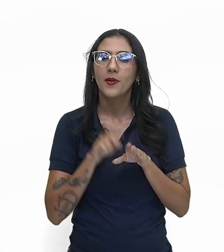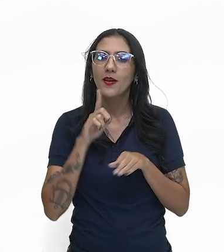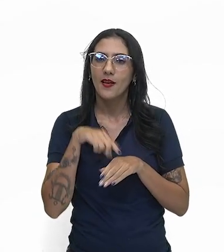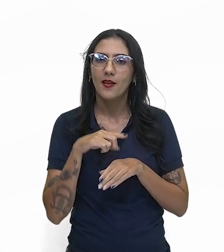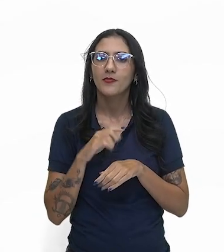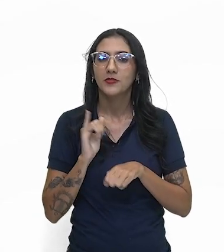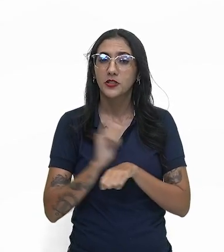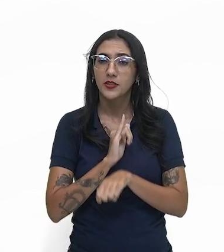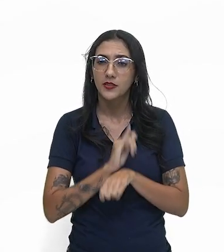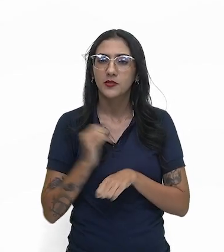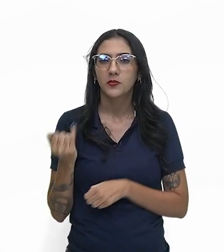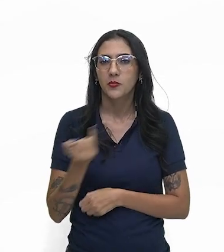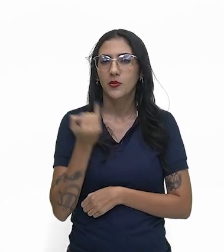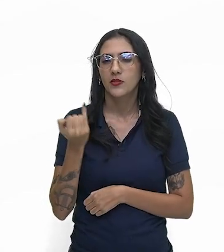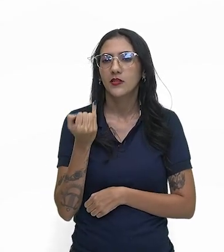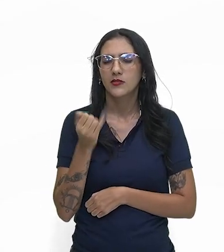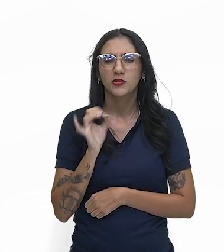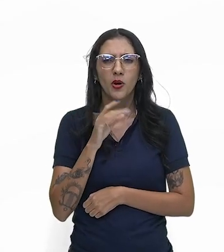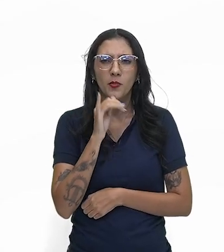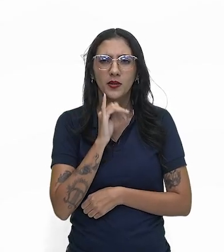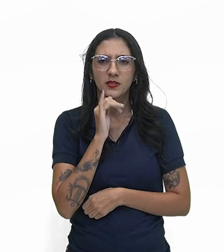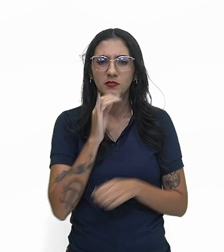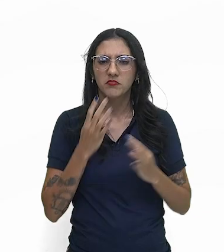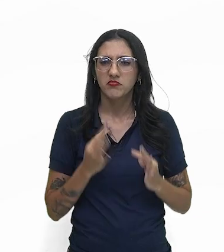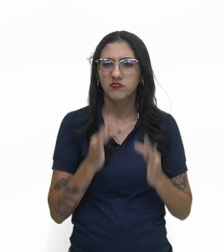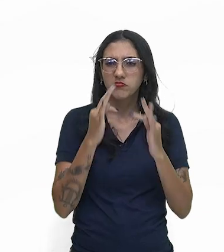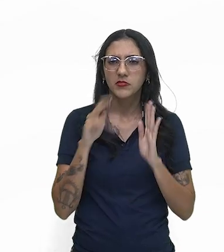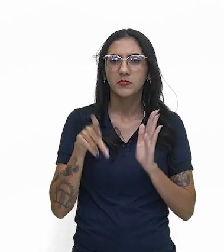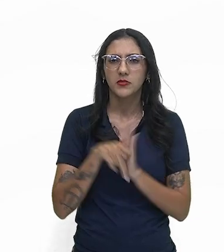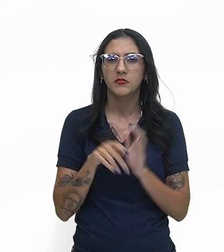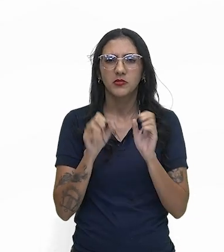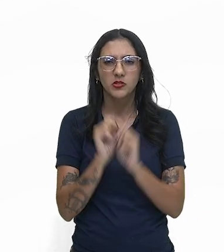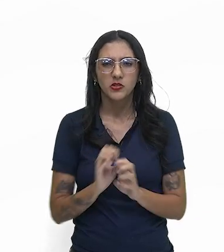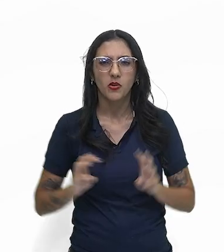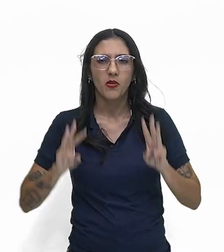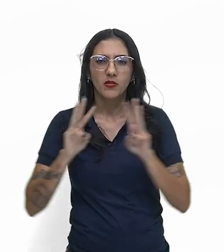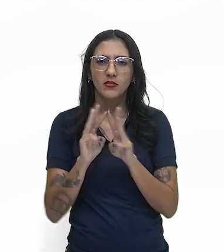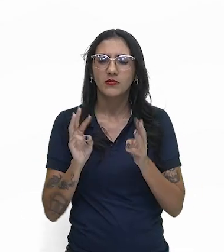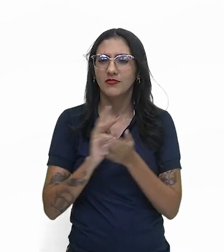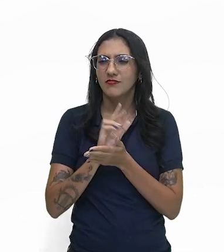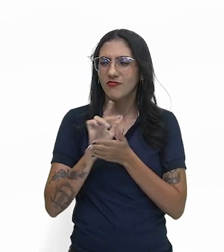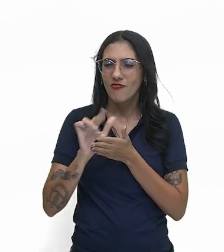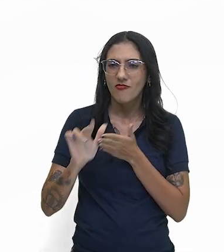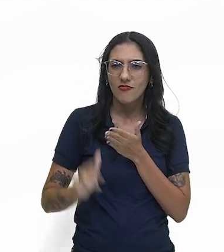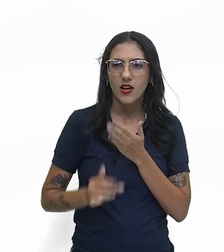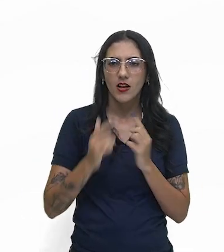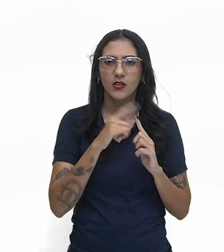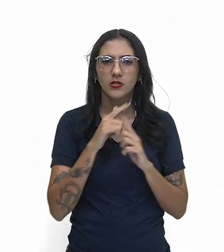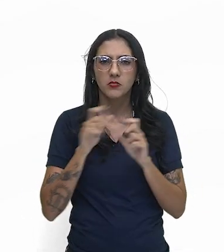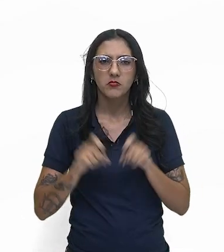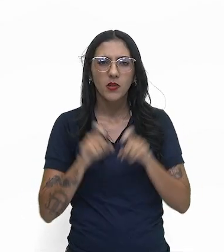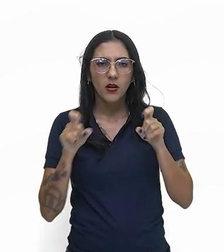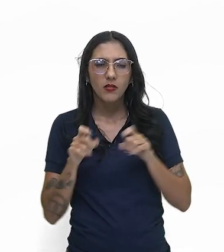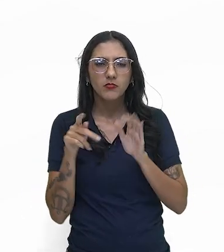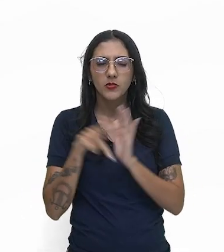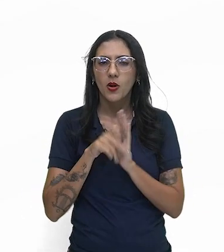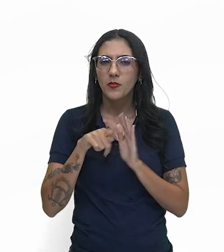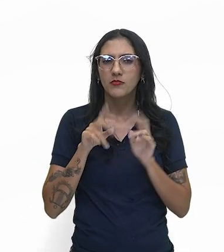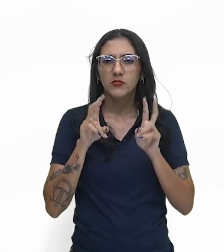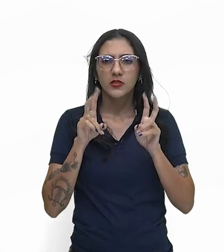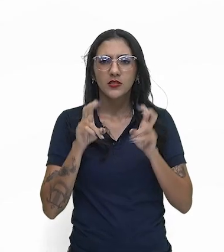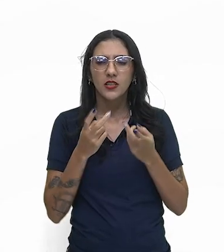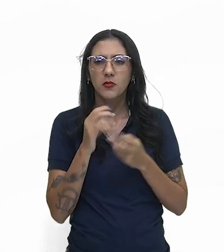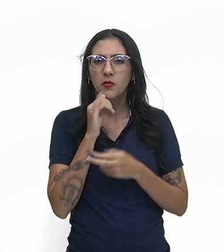importante, a tecnologia, e não é só a questão de software, hardware, não é só questão de, quando a gente fala de tecnologia, não é só questão